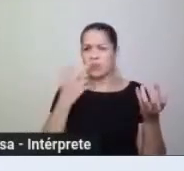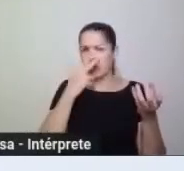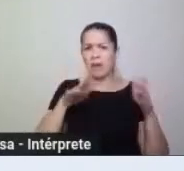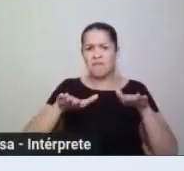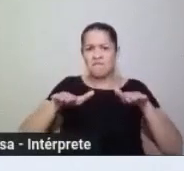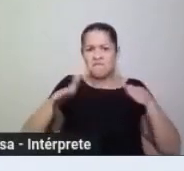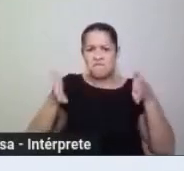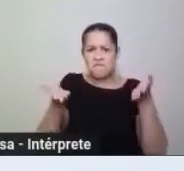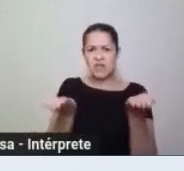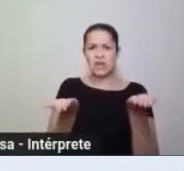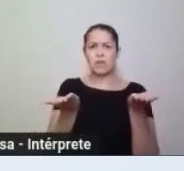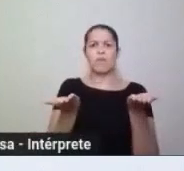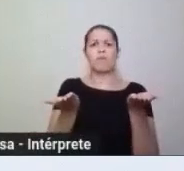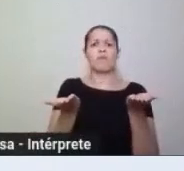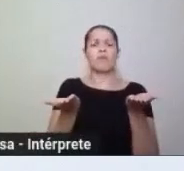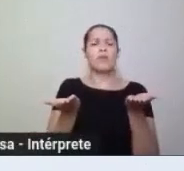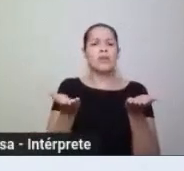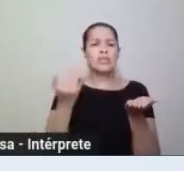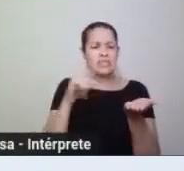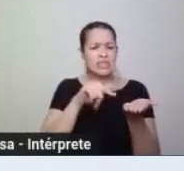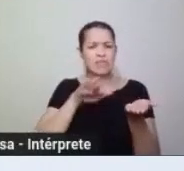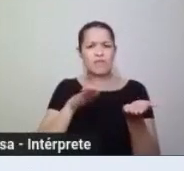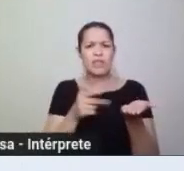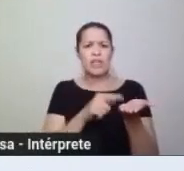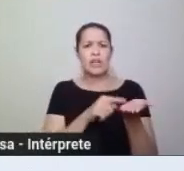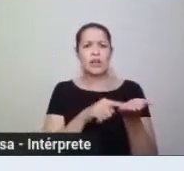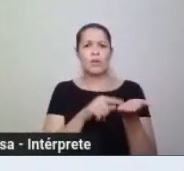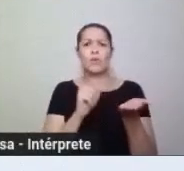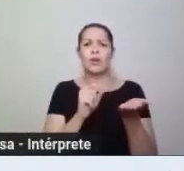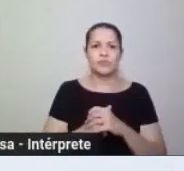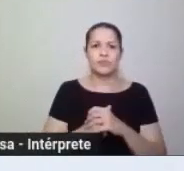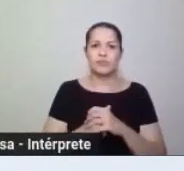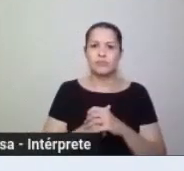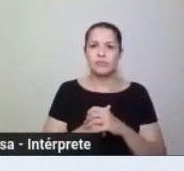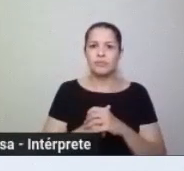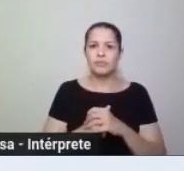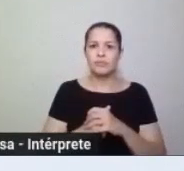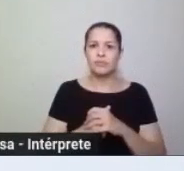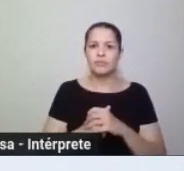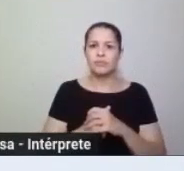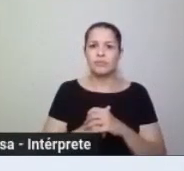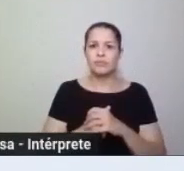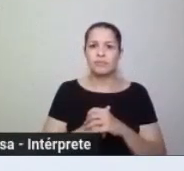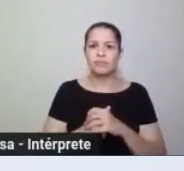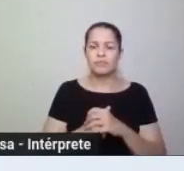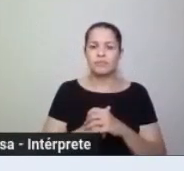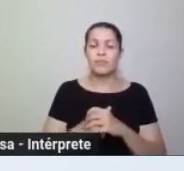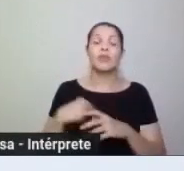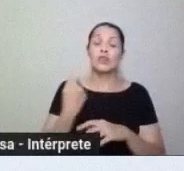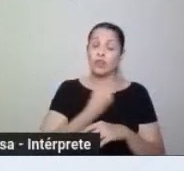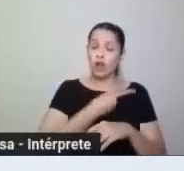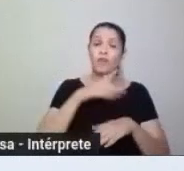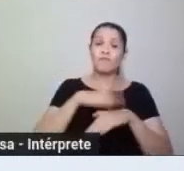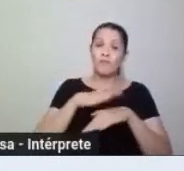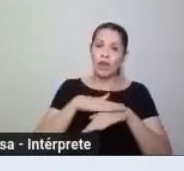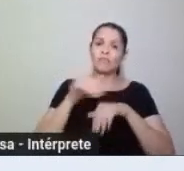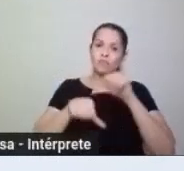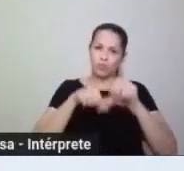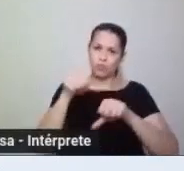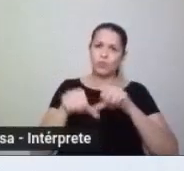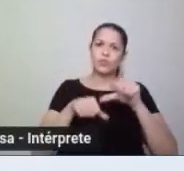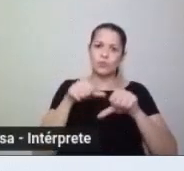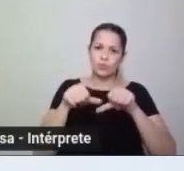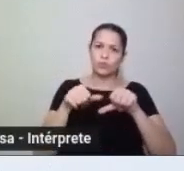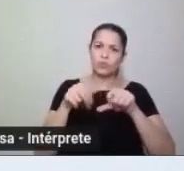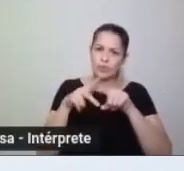acaba que ele gera um atrito no eixo. Aí a gente fez a